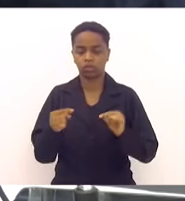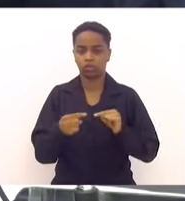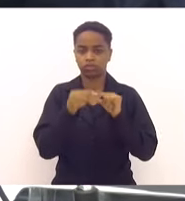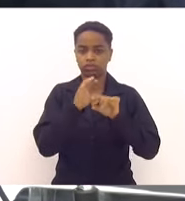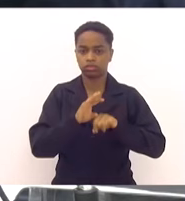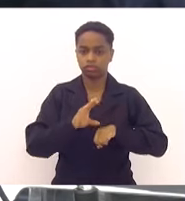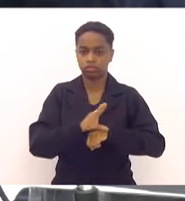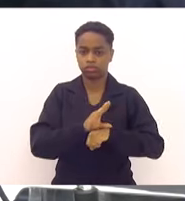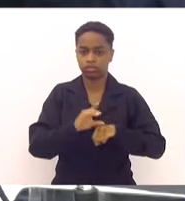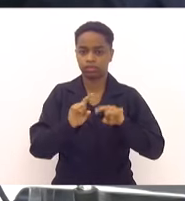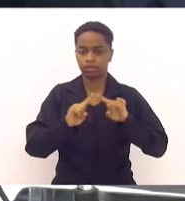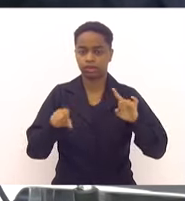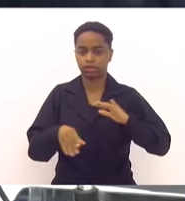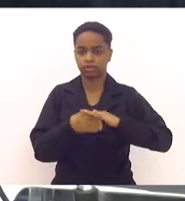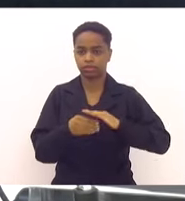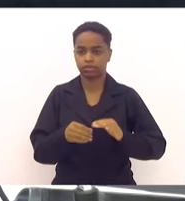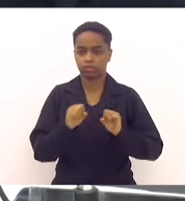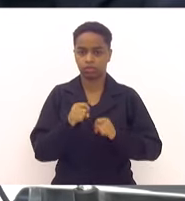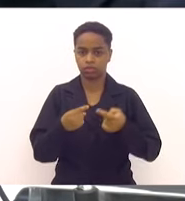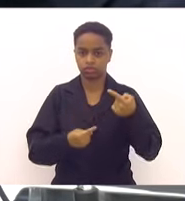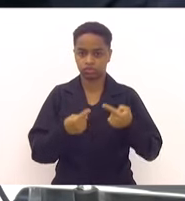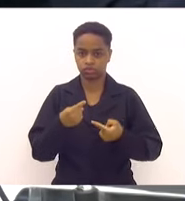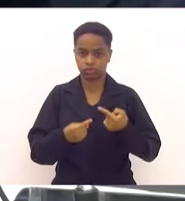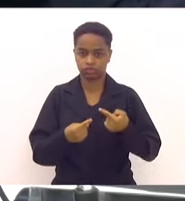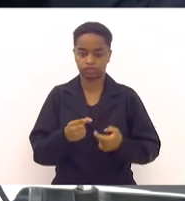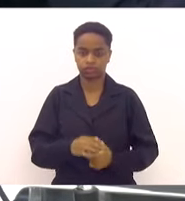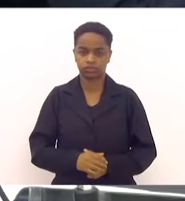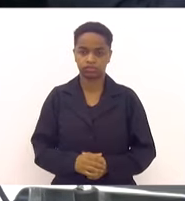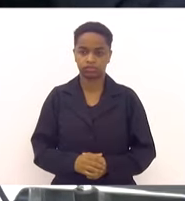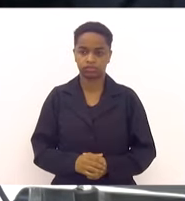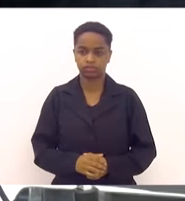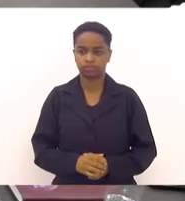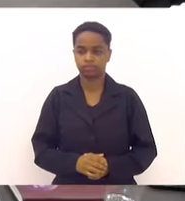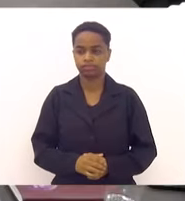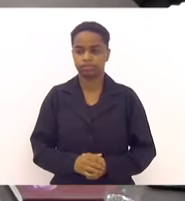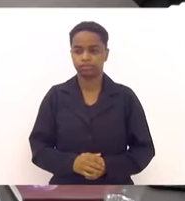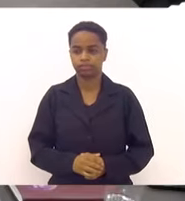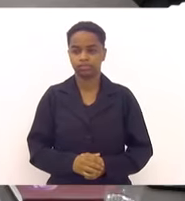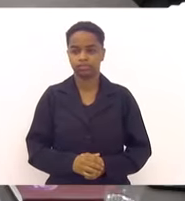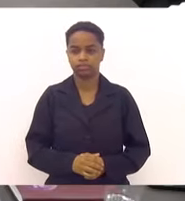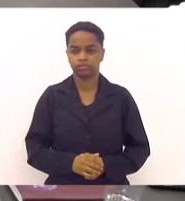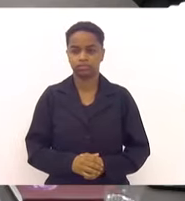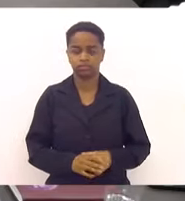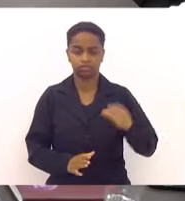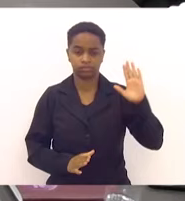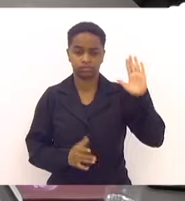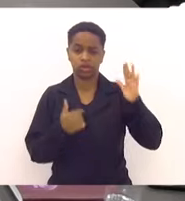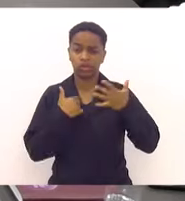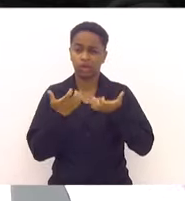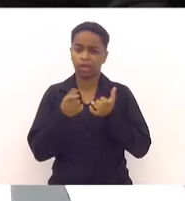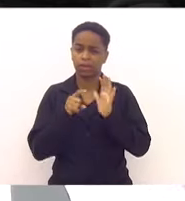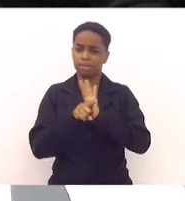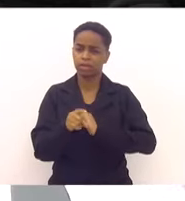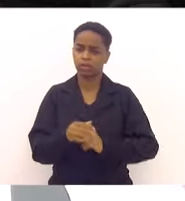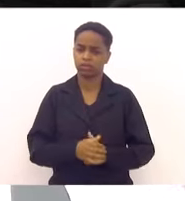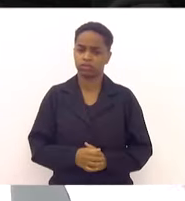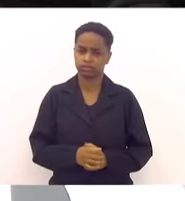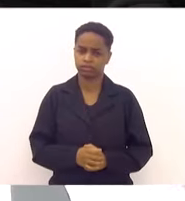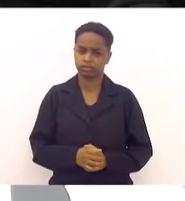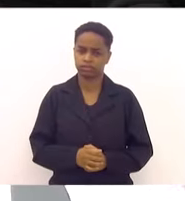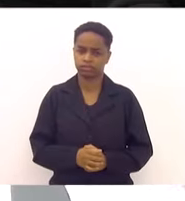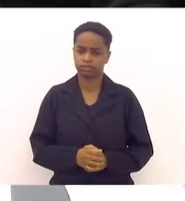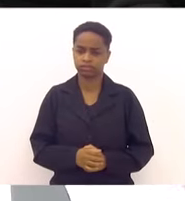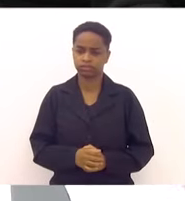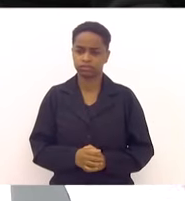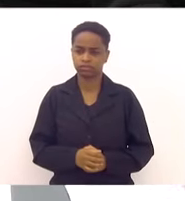com emendas. Em discussão. Presidente. Deputado Fred, eu queria fazer uma pergunta a Vossa Excelência. Deputado Luiz